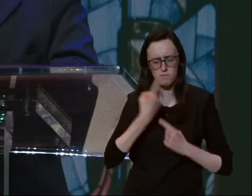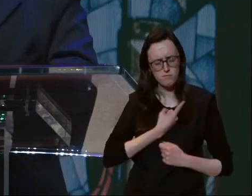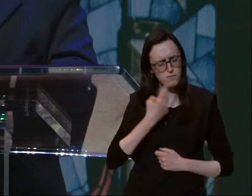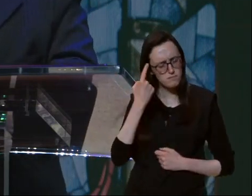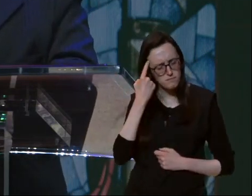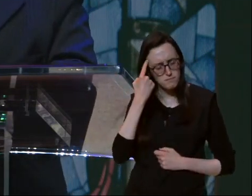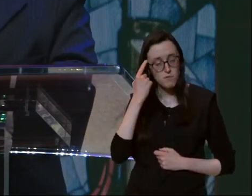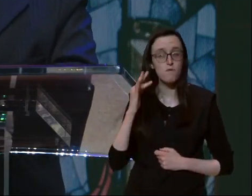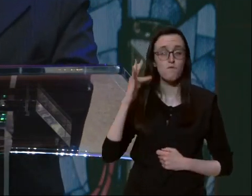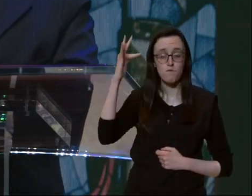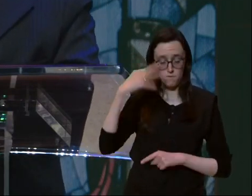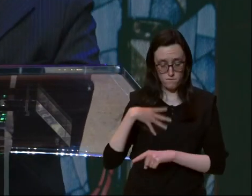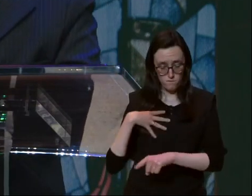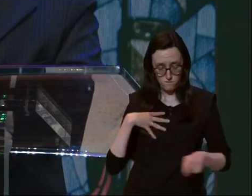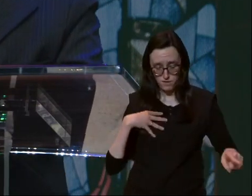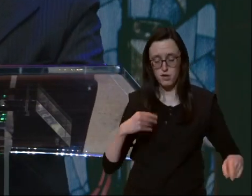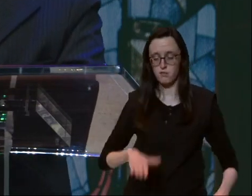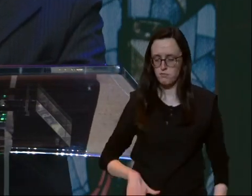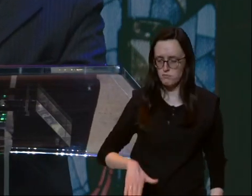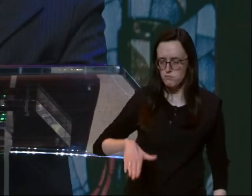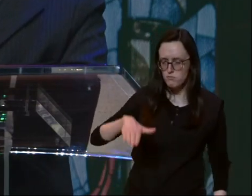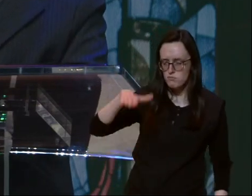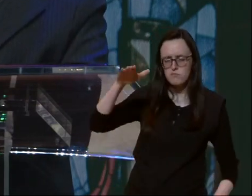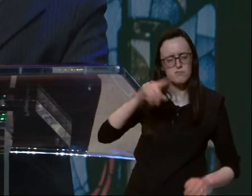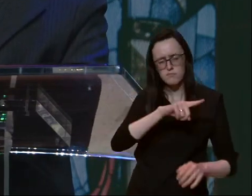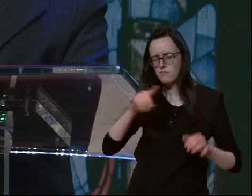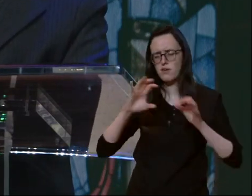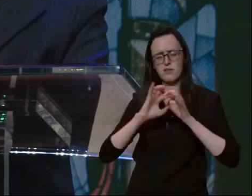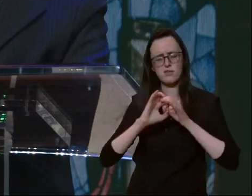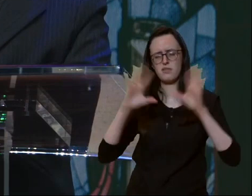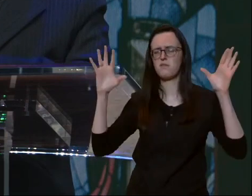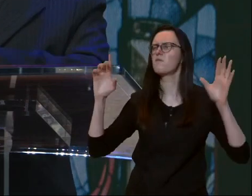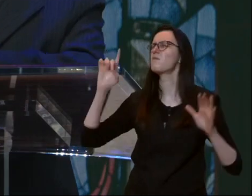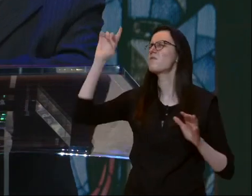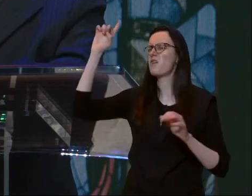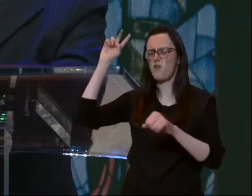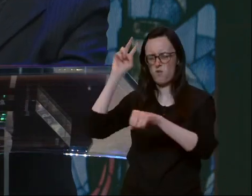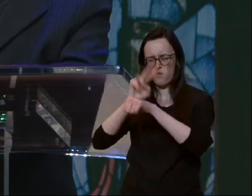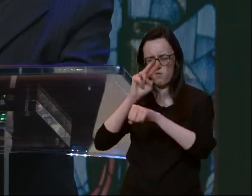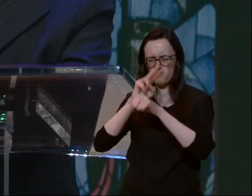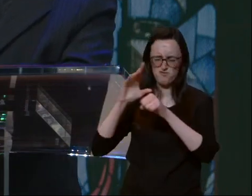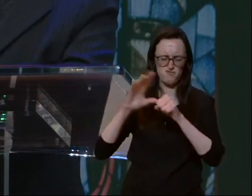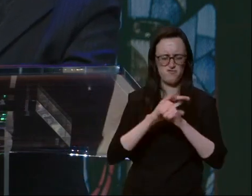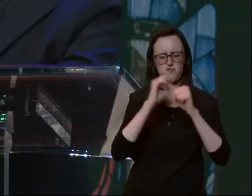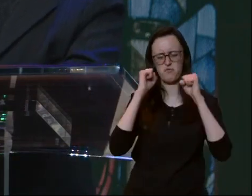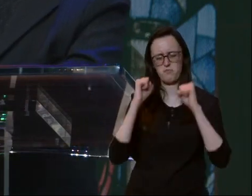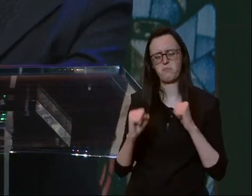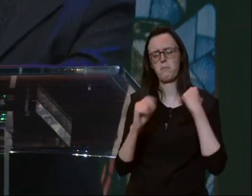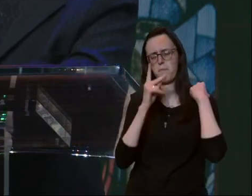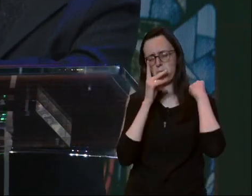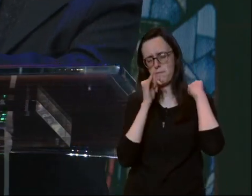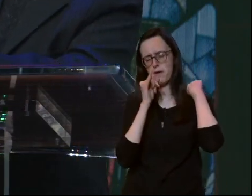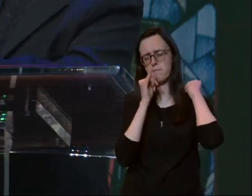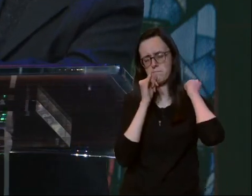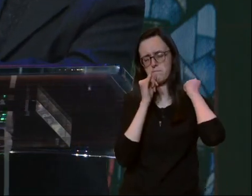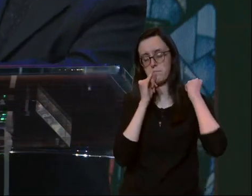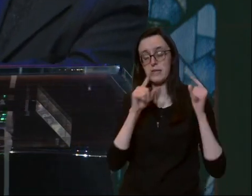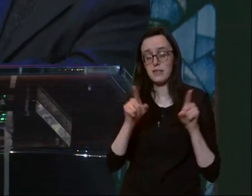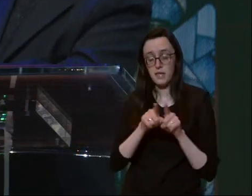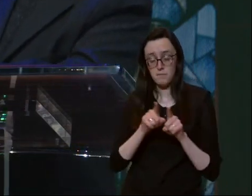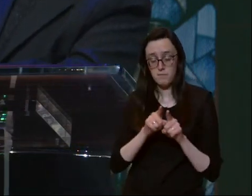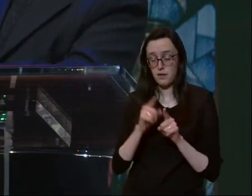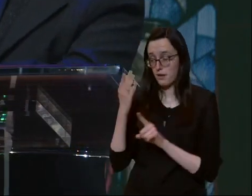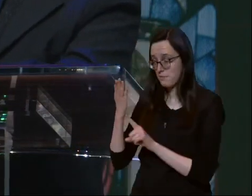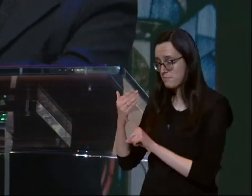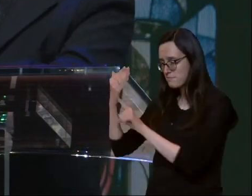dos nossos filhos. Enfim, Senhor, cuida poderosamente, Pai. E que